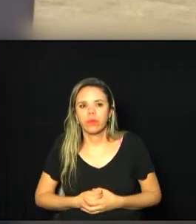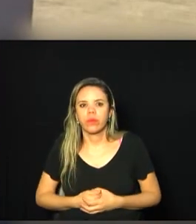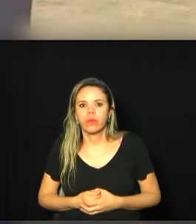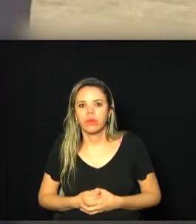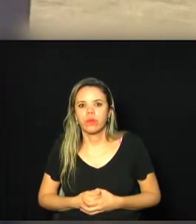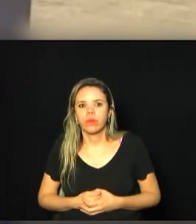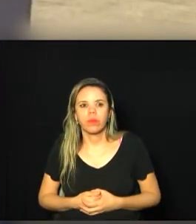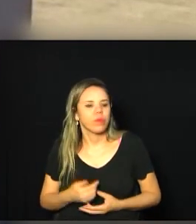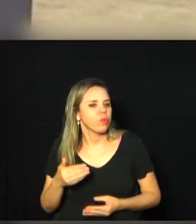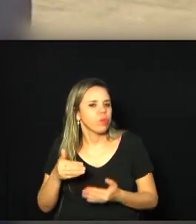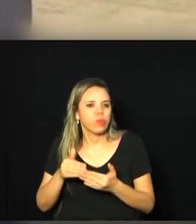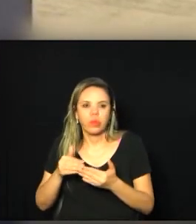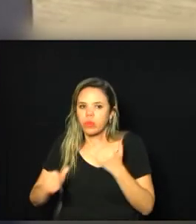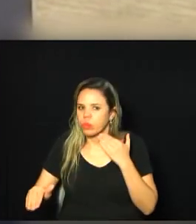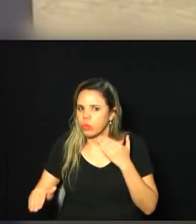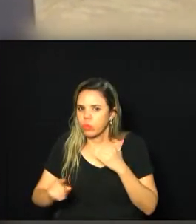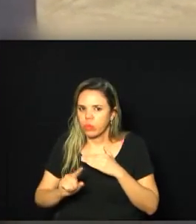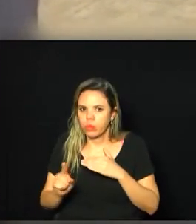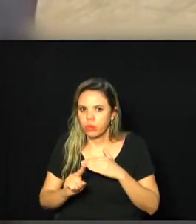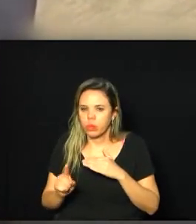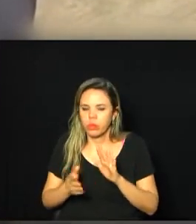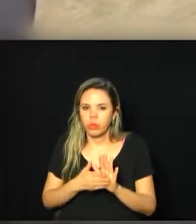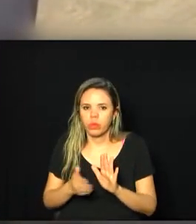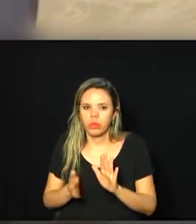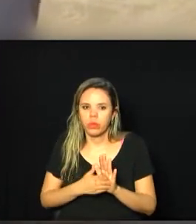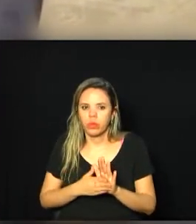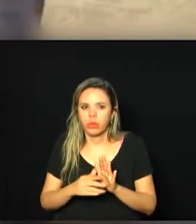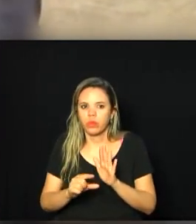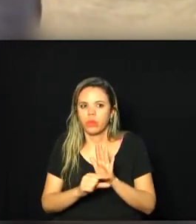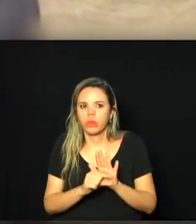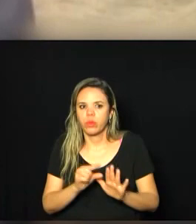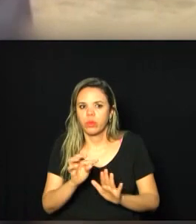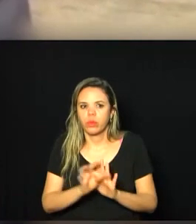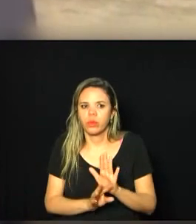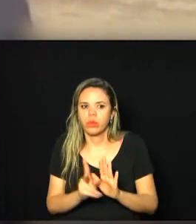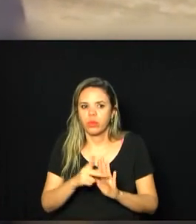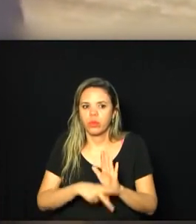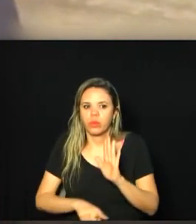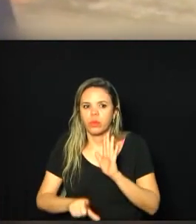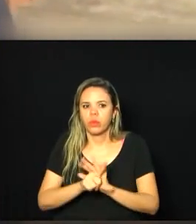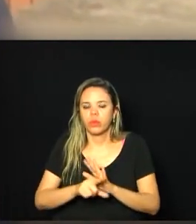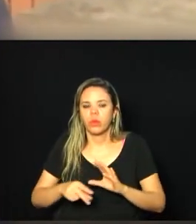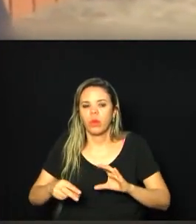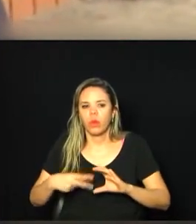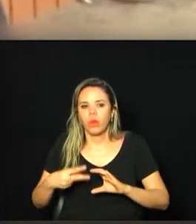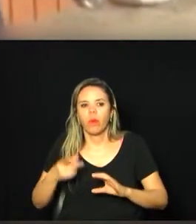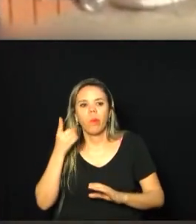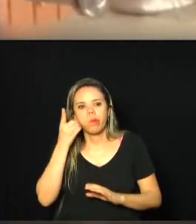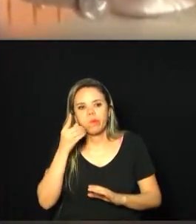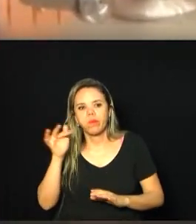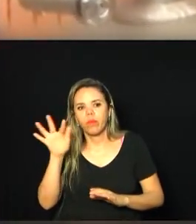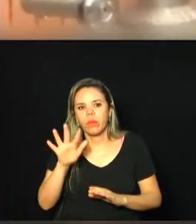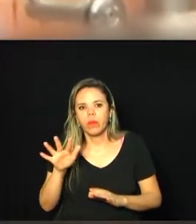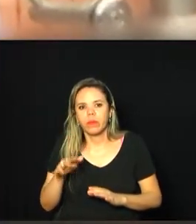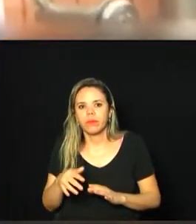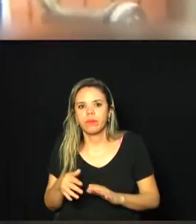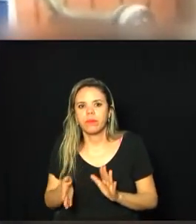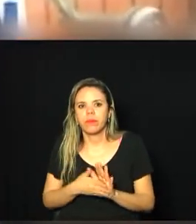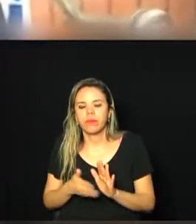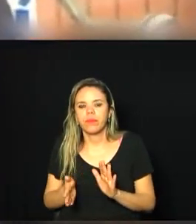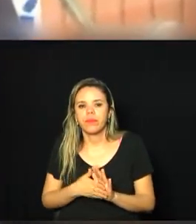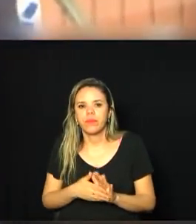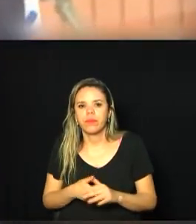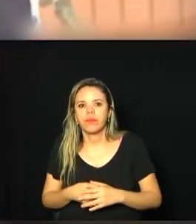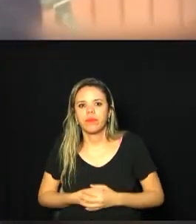gente não concorda com a propositura de uma emenda dentro do projeto de lei na Câmara dos Deputados Federal, proposta por